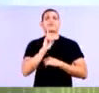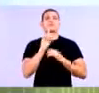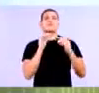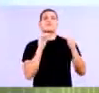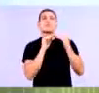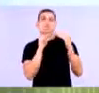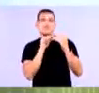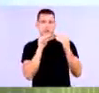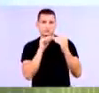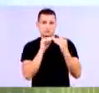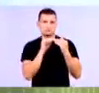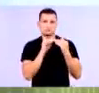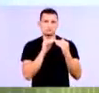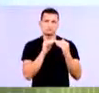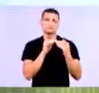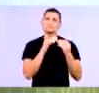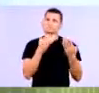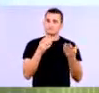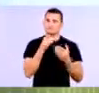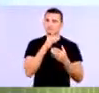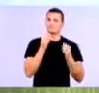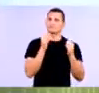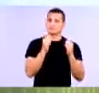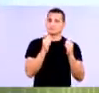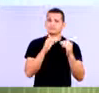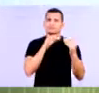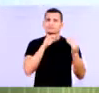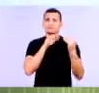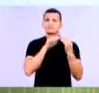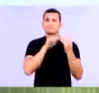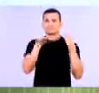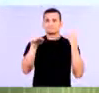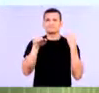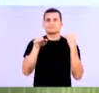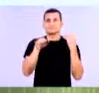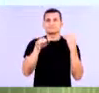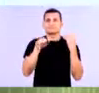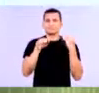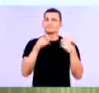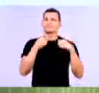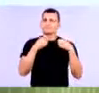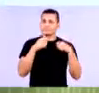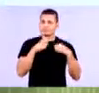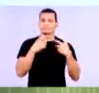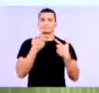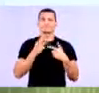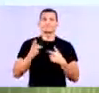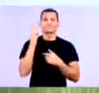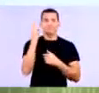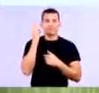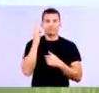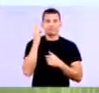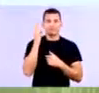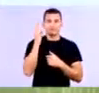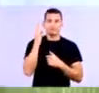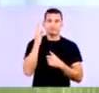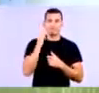algum momento vocês irão entrar em atrito e vai precisar de uma tomada de decisão,